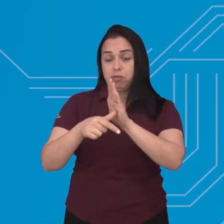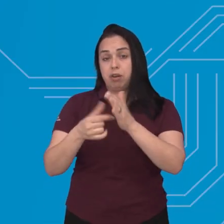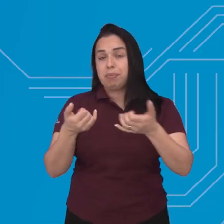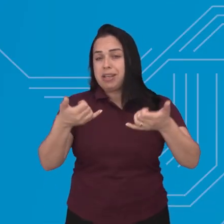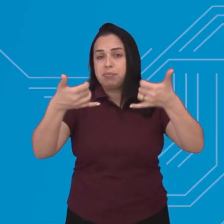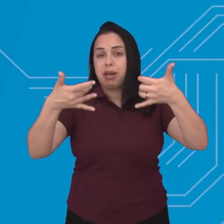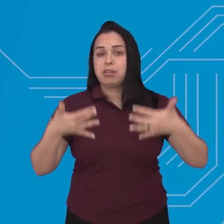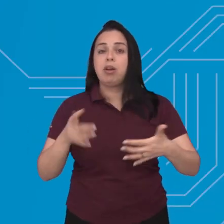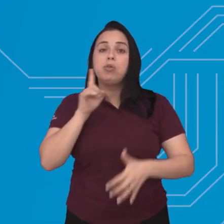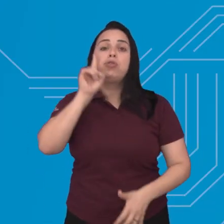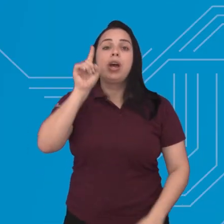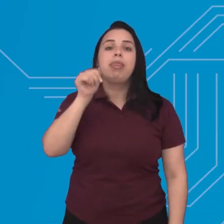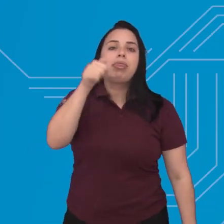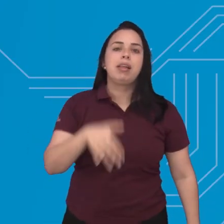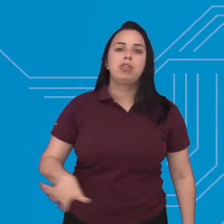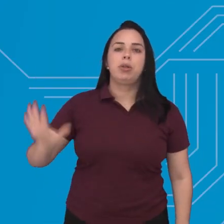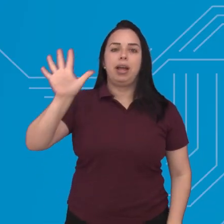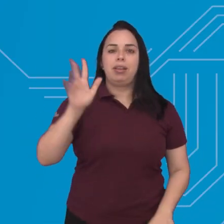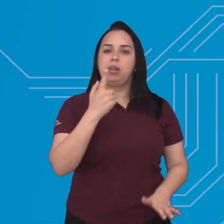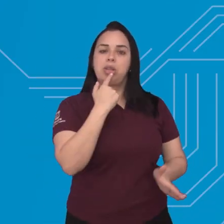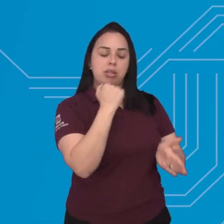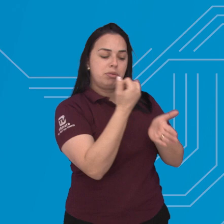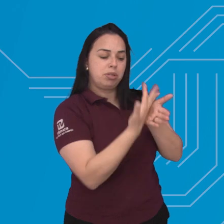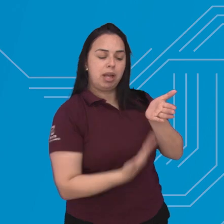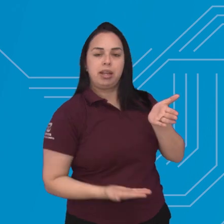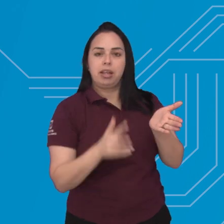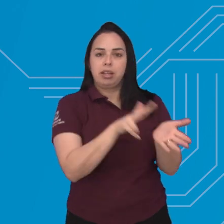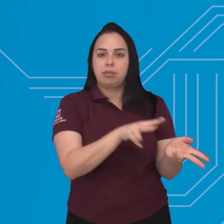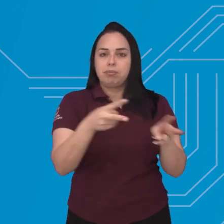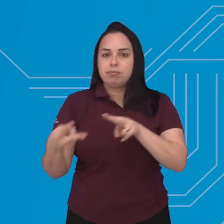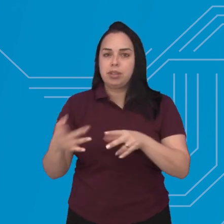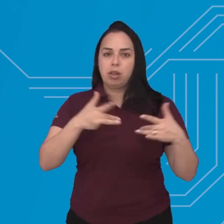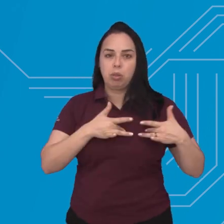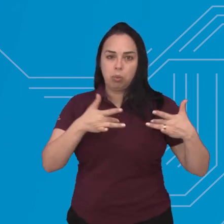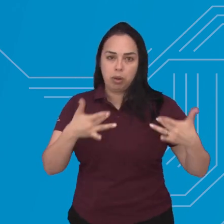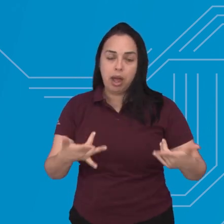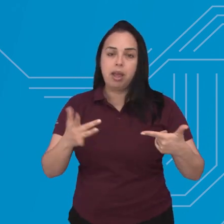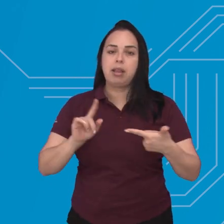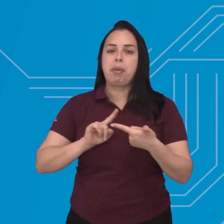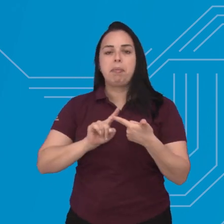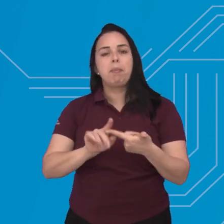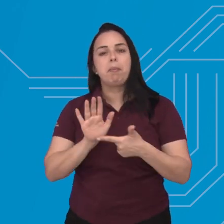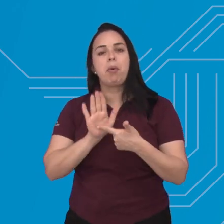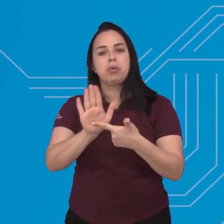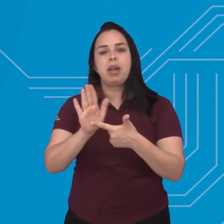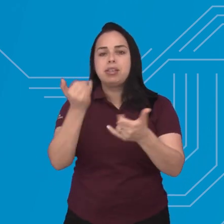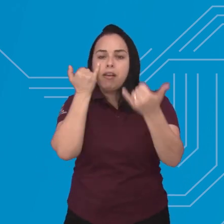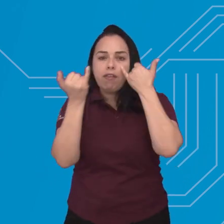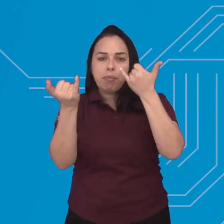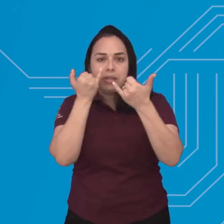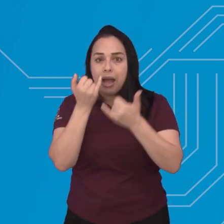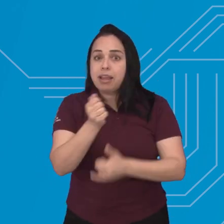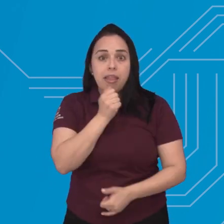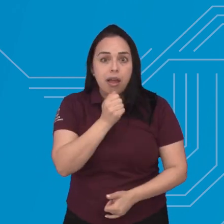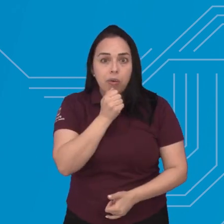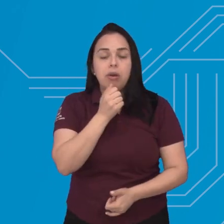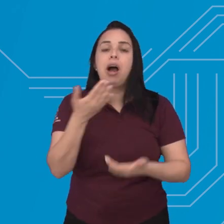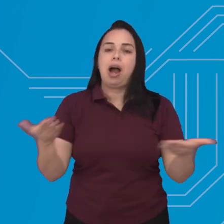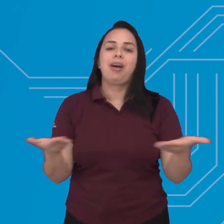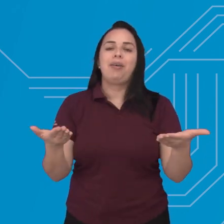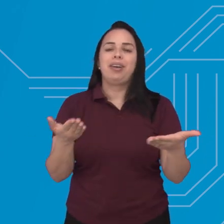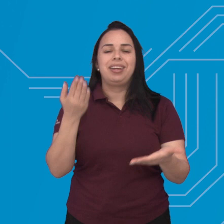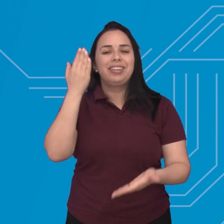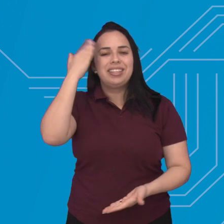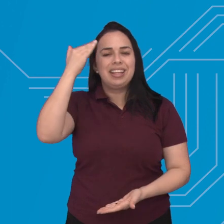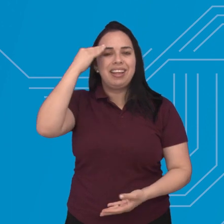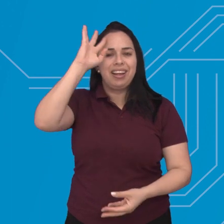bloco a gente vai falar sobre o Dia Nacional do Doador de Sangue e apresentar todas as informações para você que nunca doou se